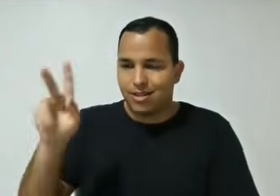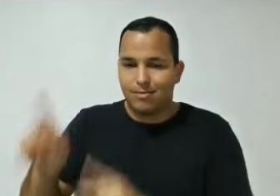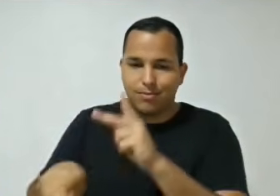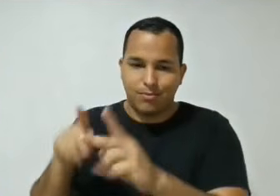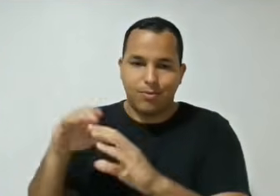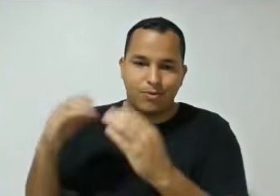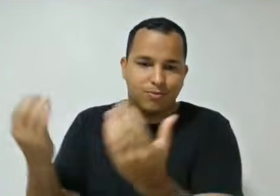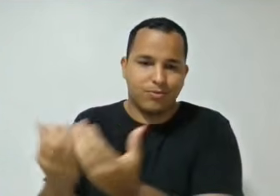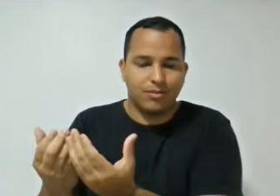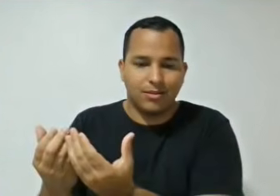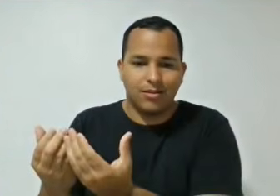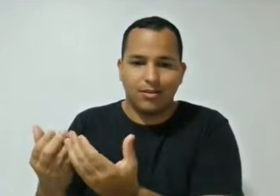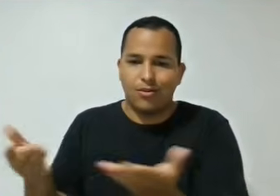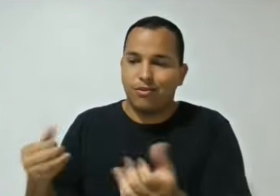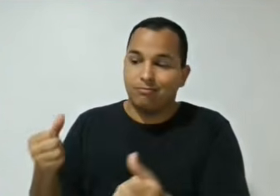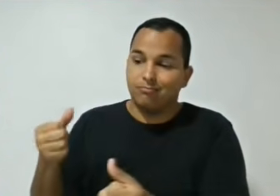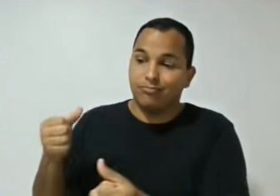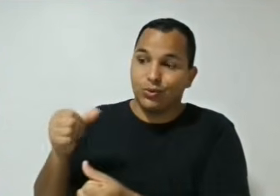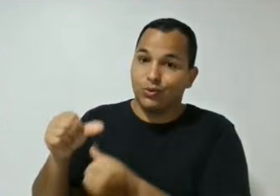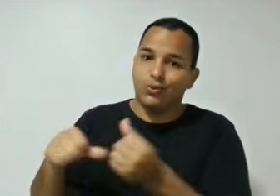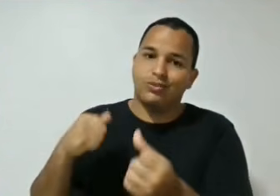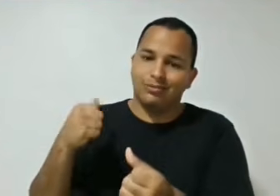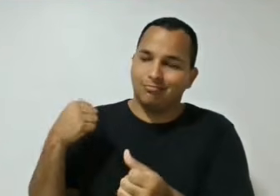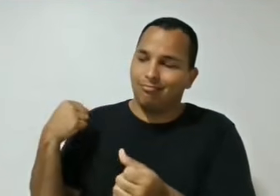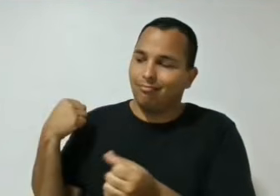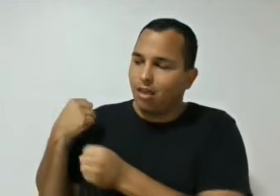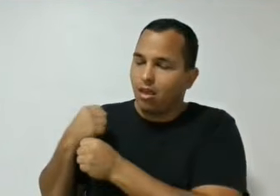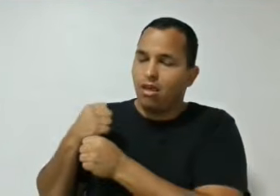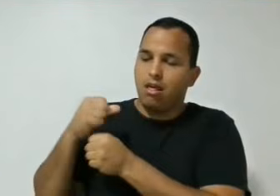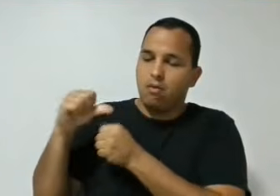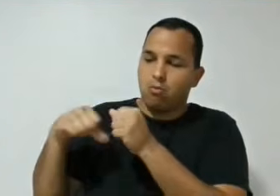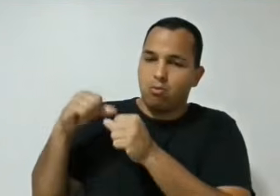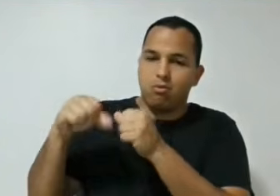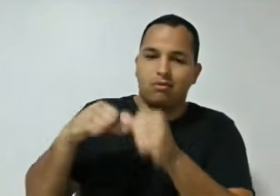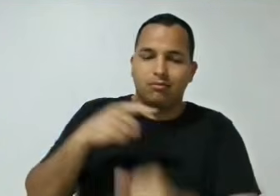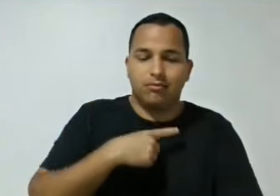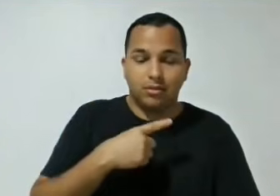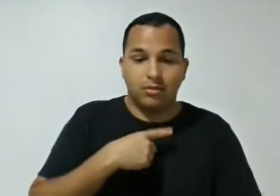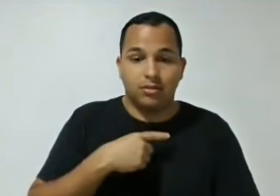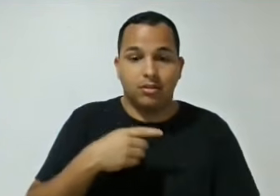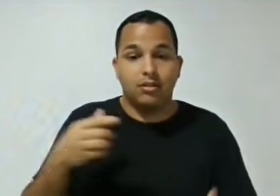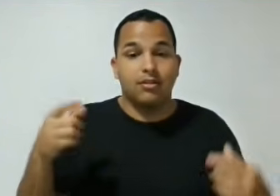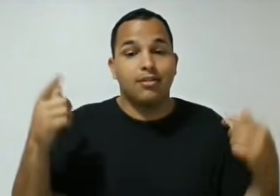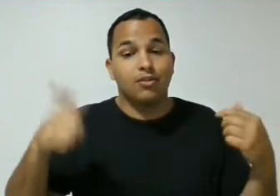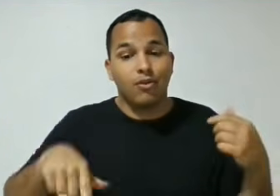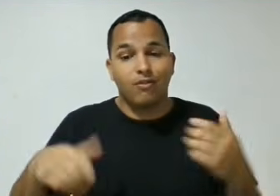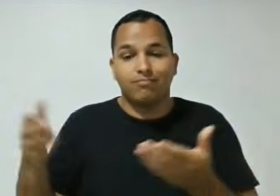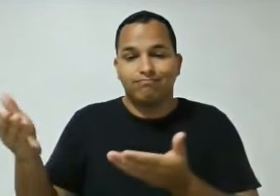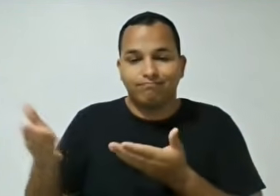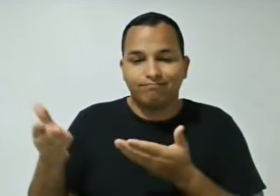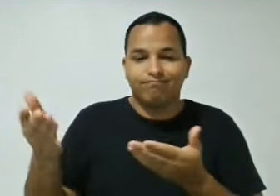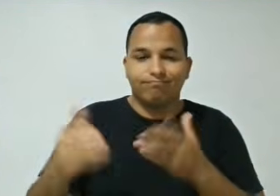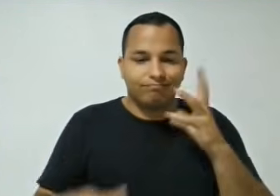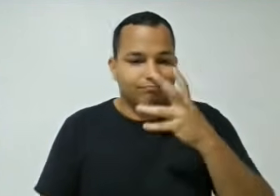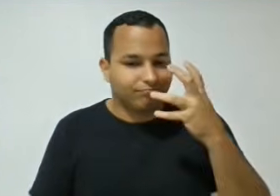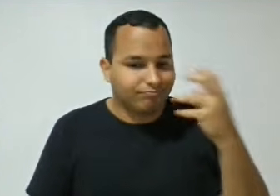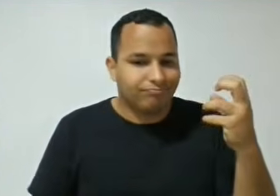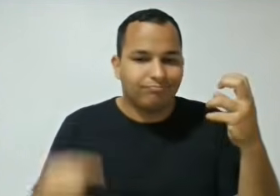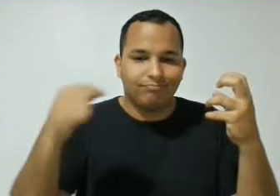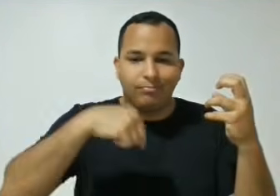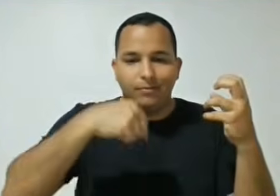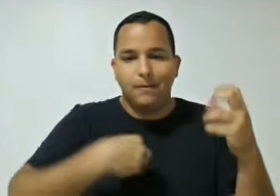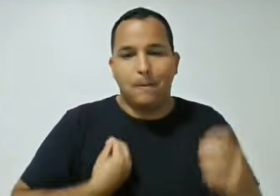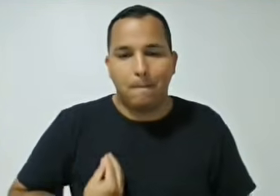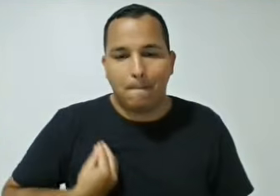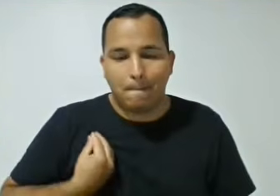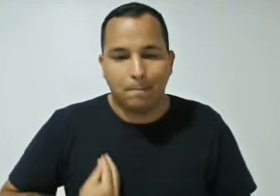mudou nesses últimos anos e que precisa de ser novamente seduzida a estar aqui, a